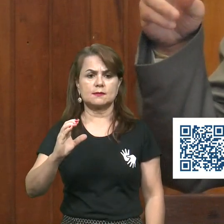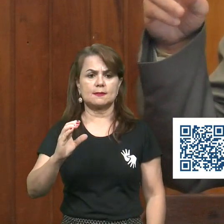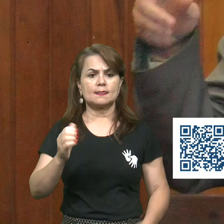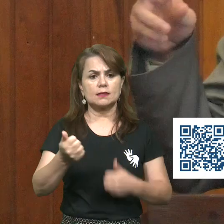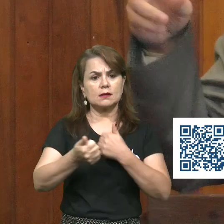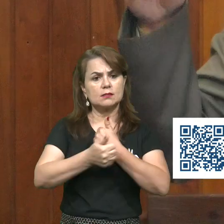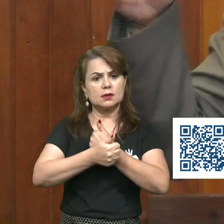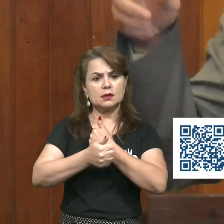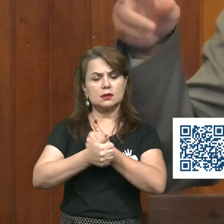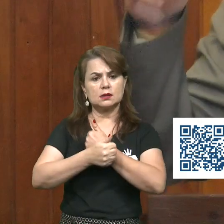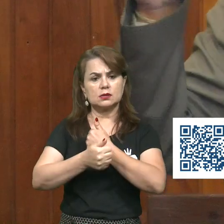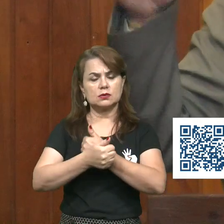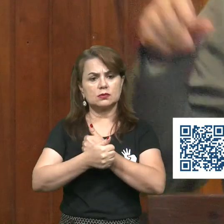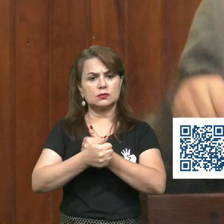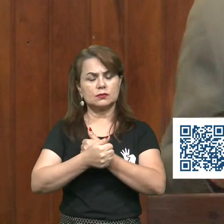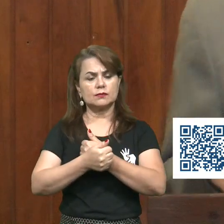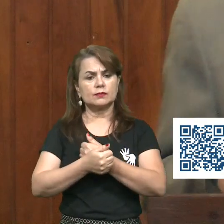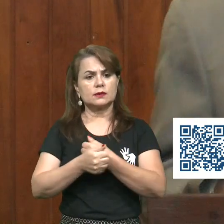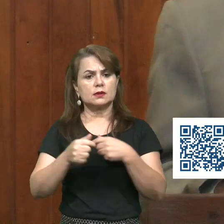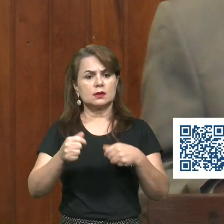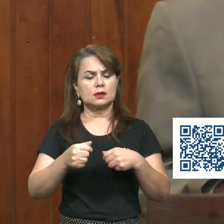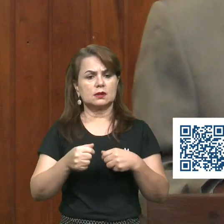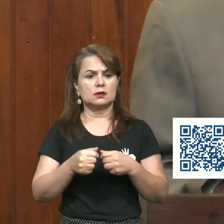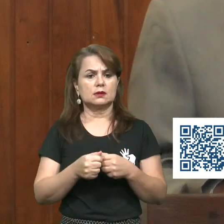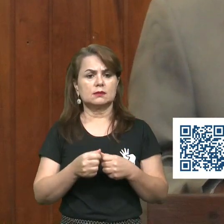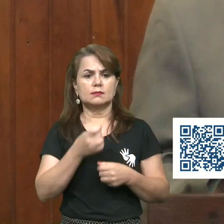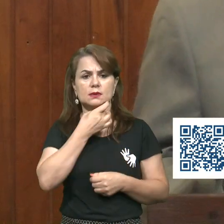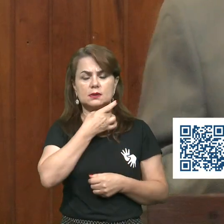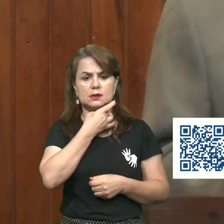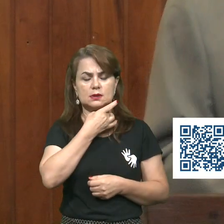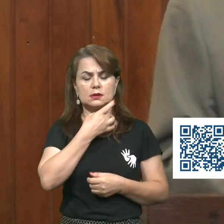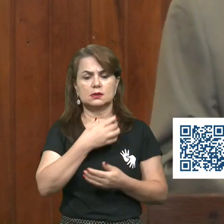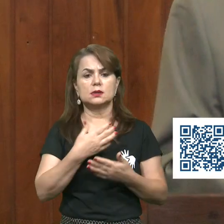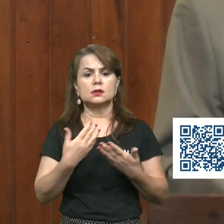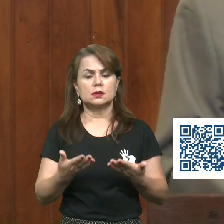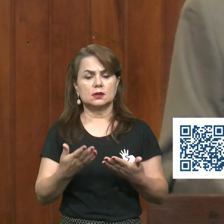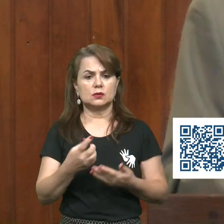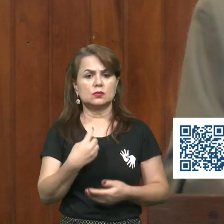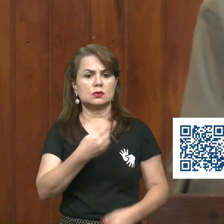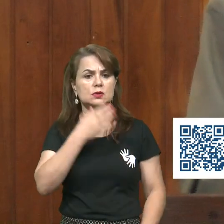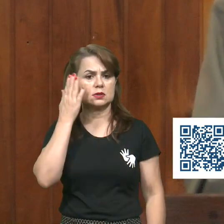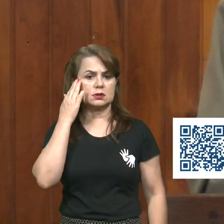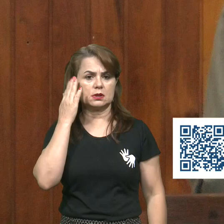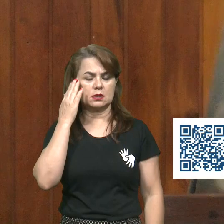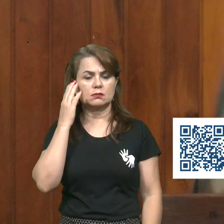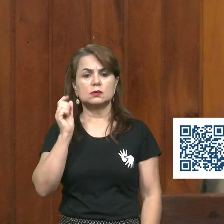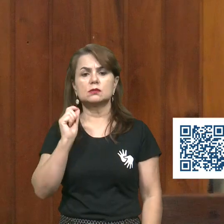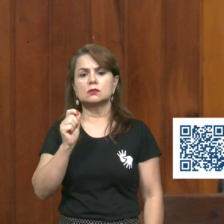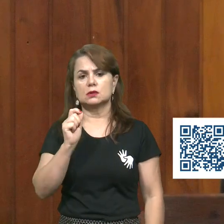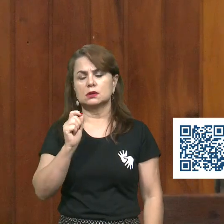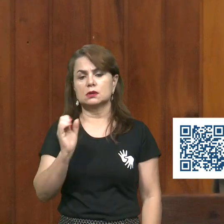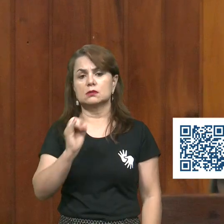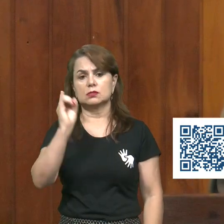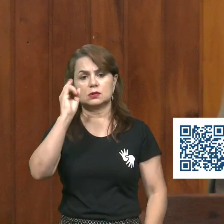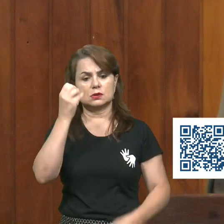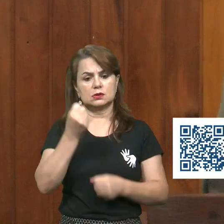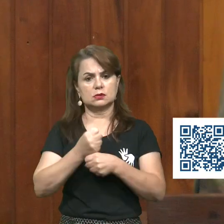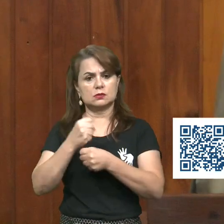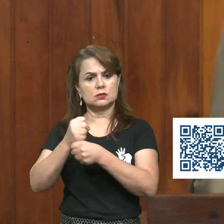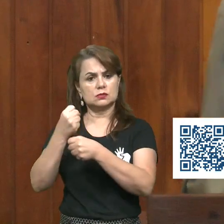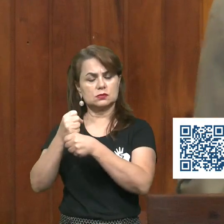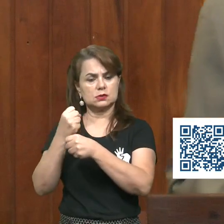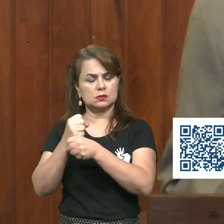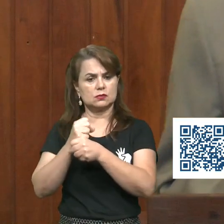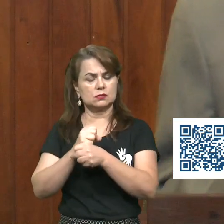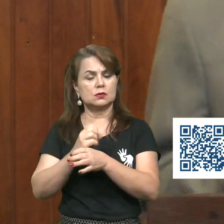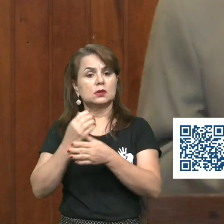ao SESC em Marília, próximo à Via Expressa. Nós entendemos como uma importante obra e